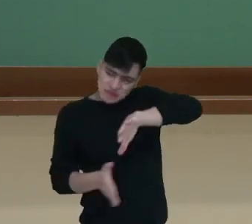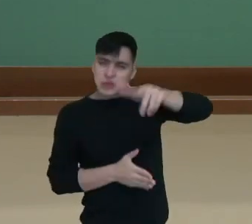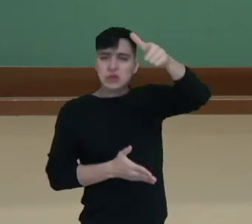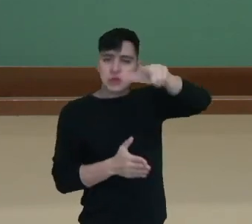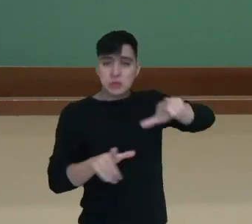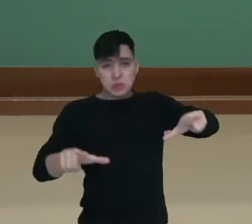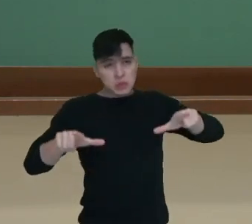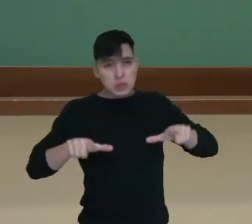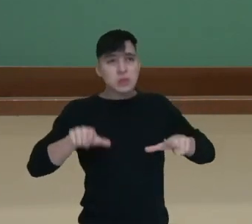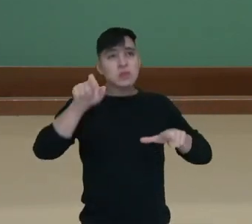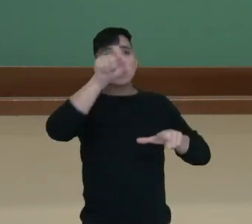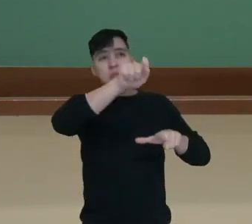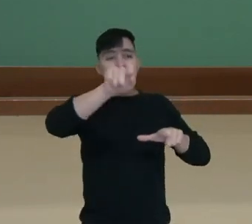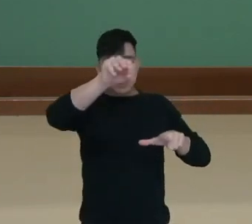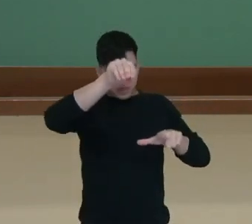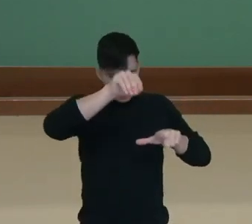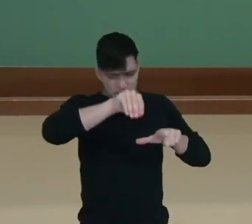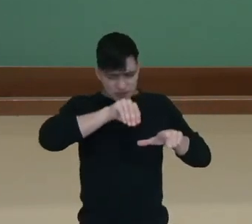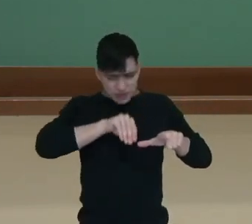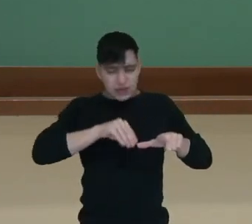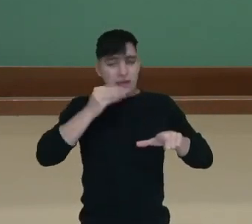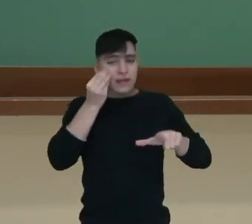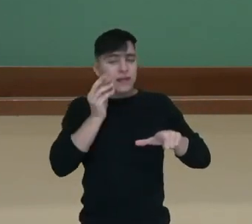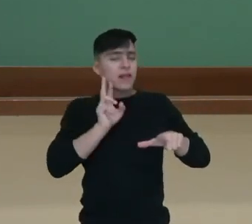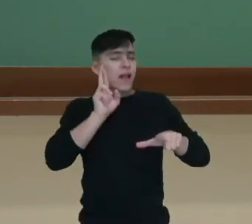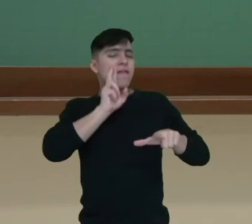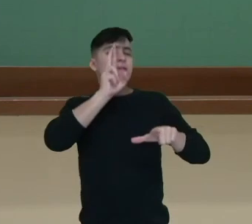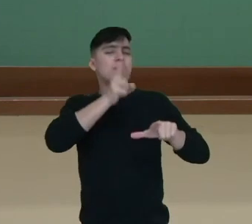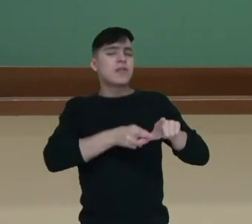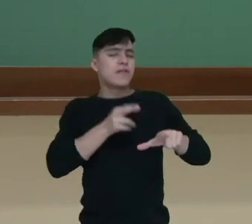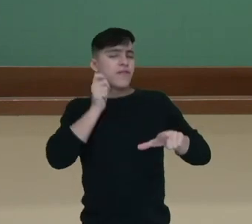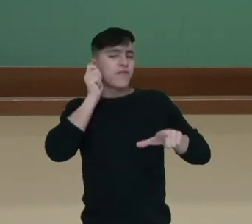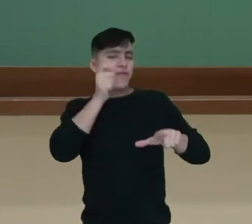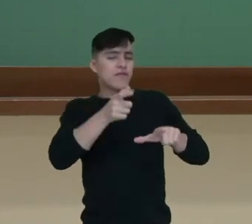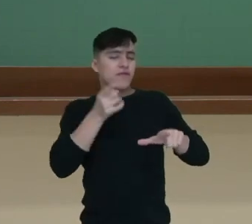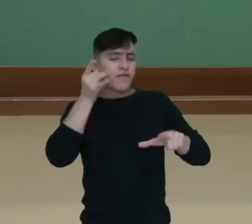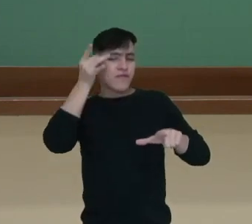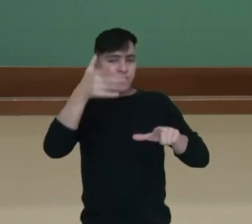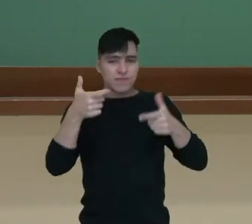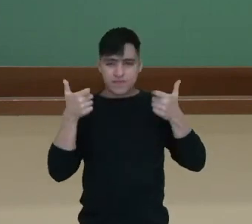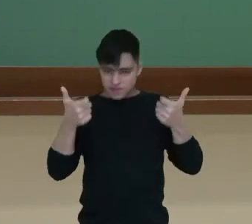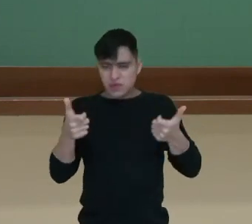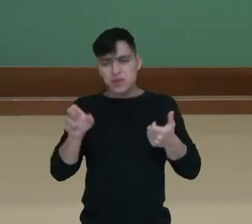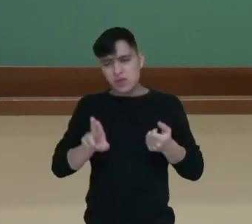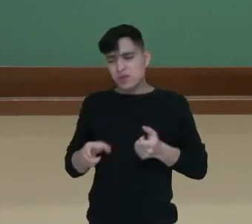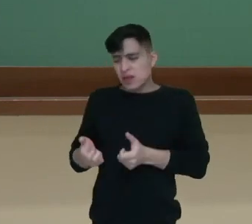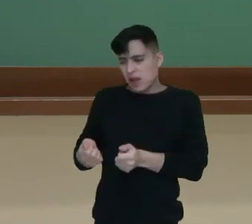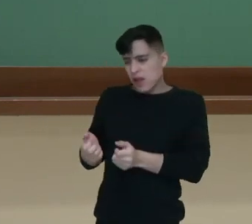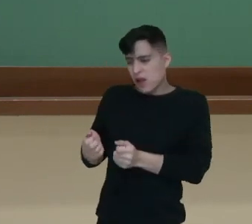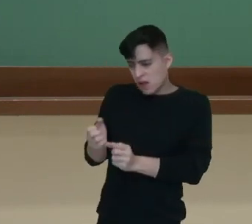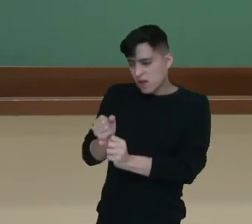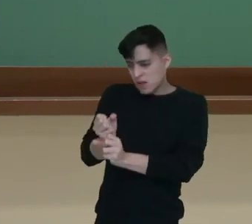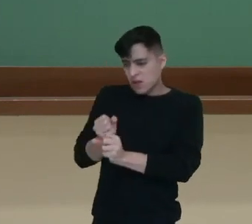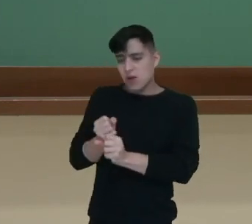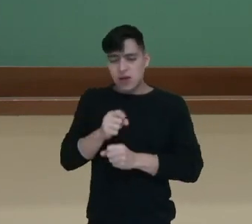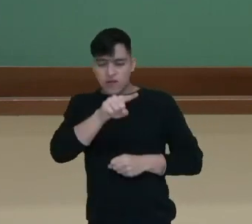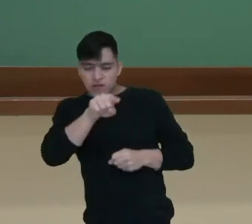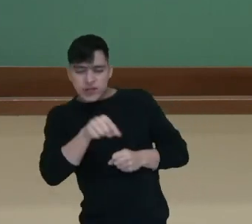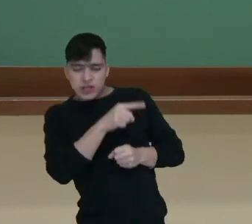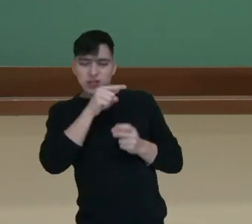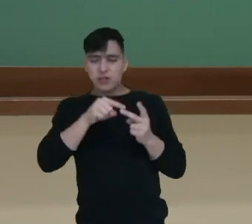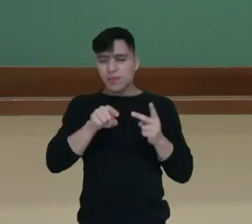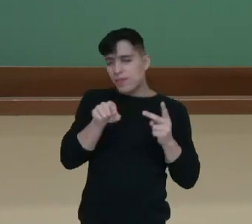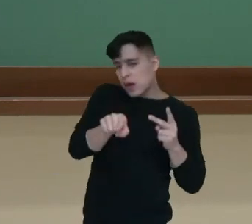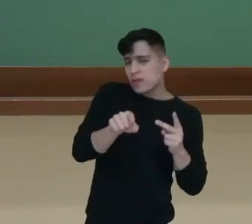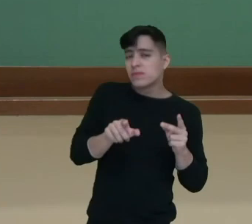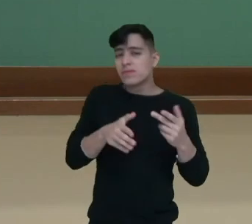Eu acredito que você vai conseguir resolver essa questão aqui bem fácil. E utiliza a calculadora mesmo. Certo? Tome cuidado lá com a questão de vírgula e ponto, tal,